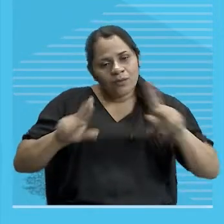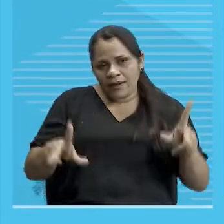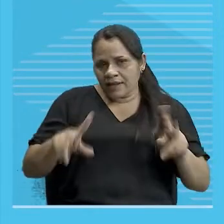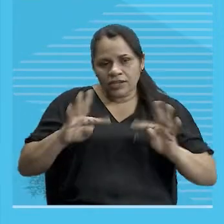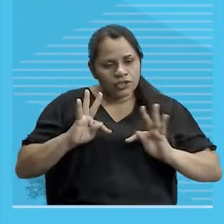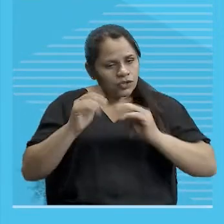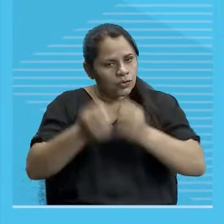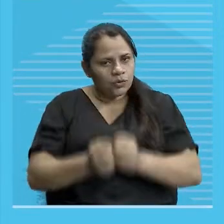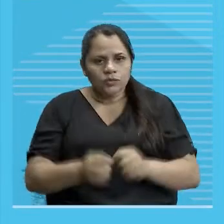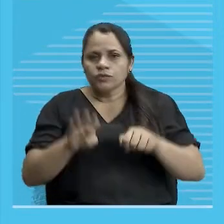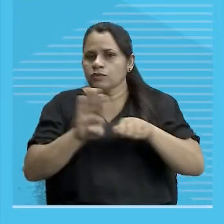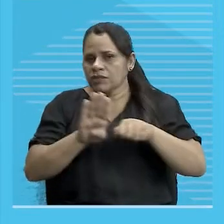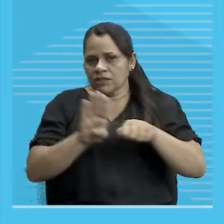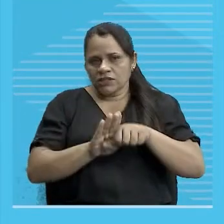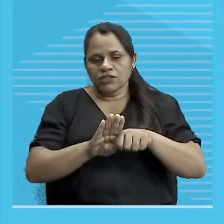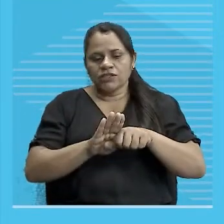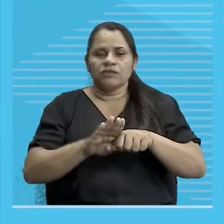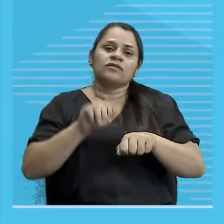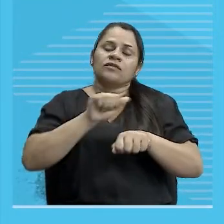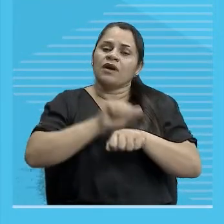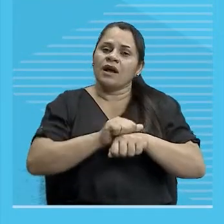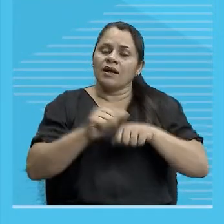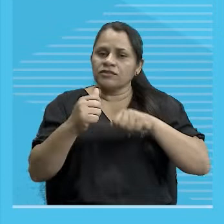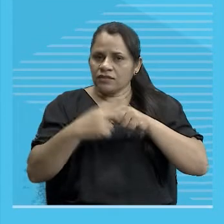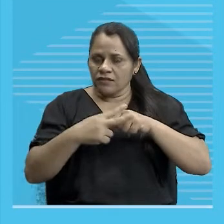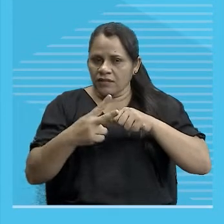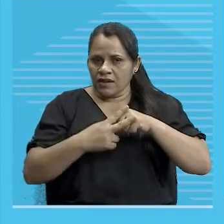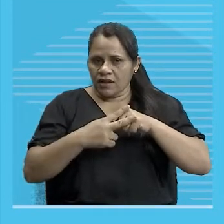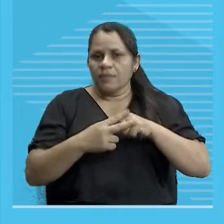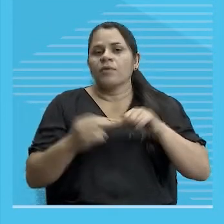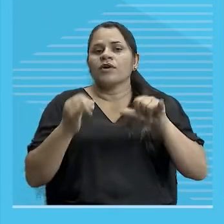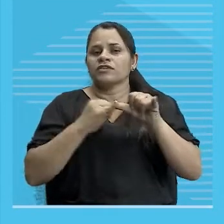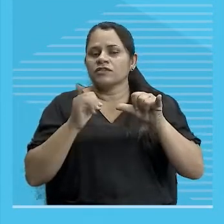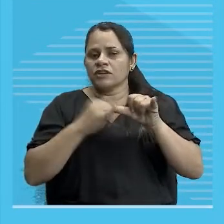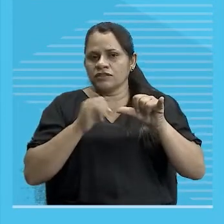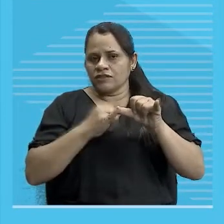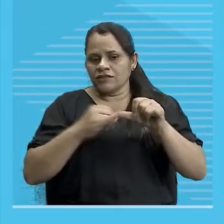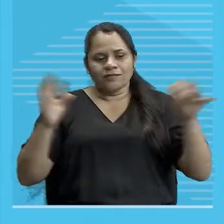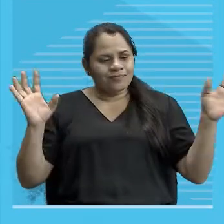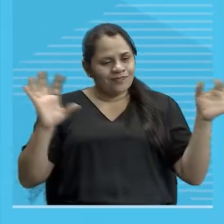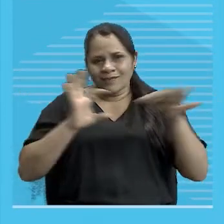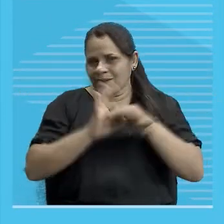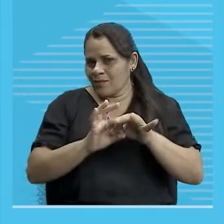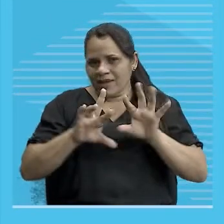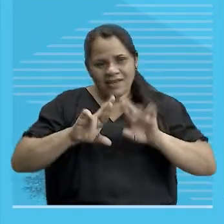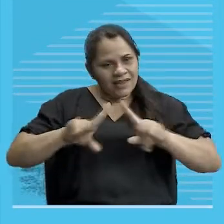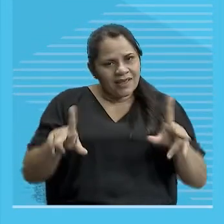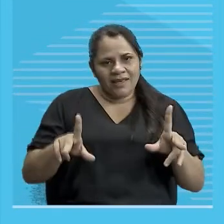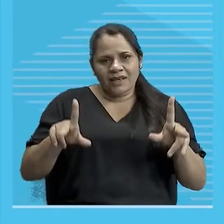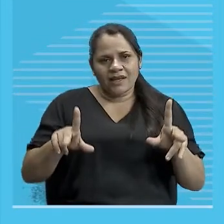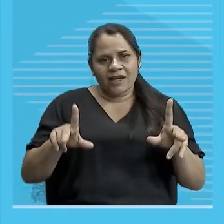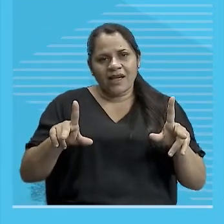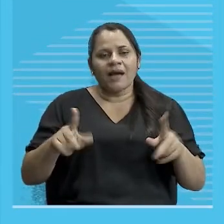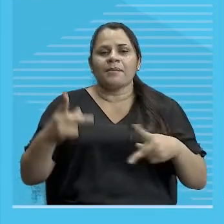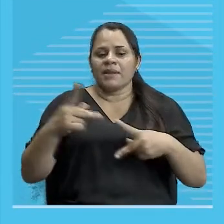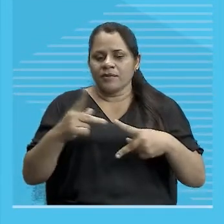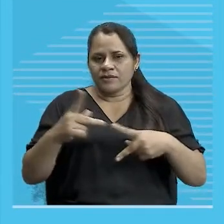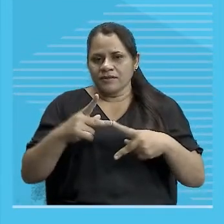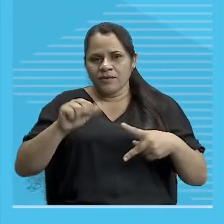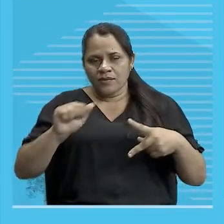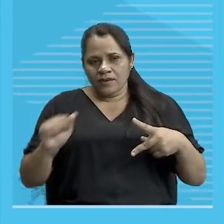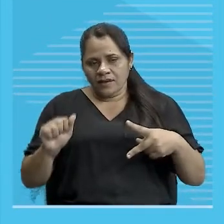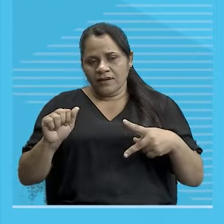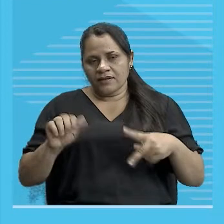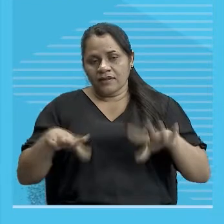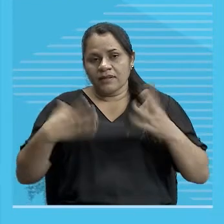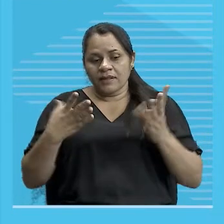todo adjetivo, todo advérbio que vai se ligar à preposição a, né? E verbo é verbo. Como a gente já sabe, é uma classe